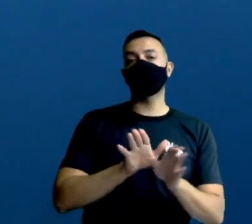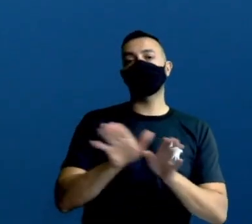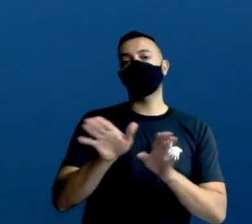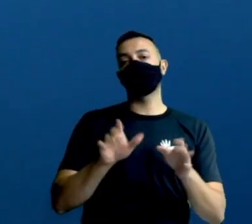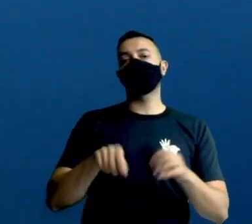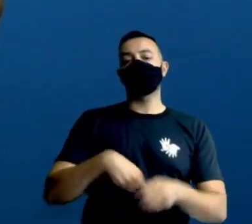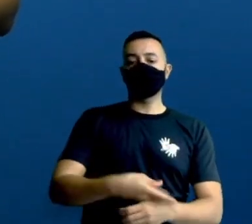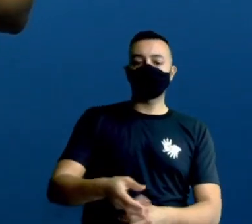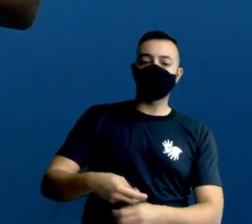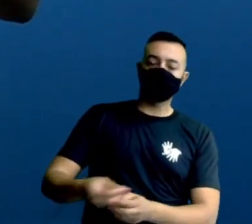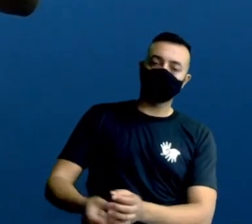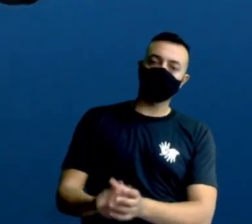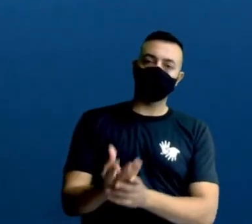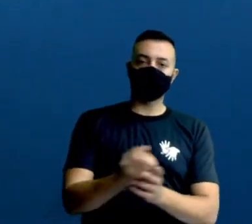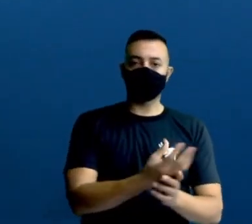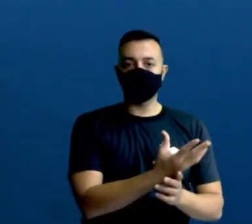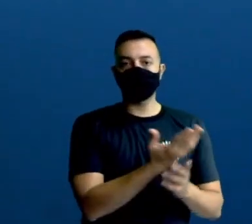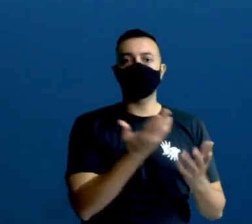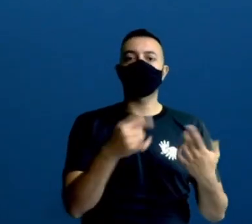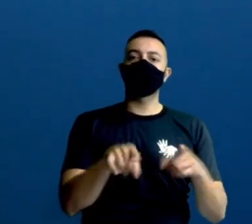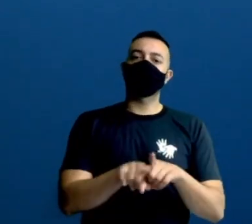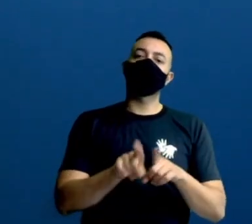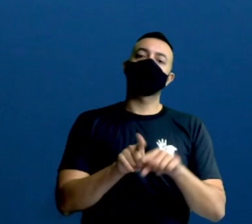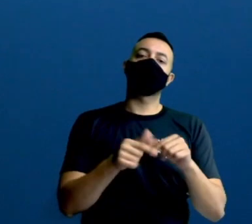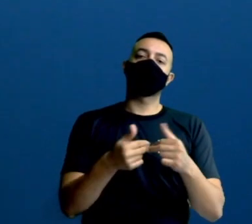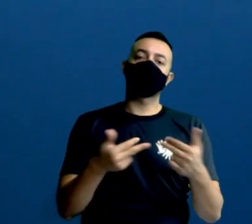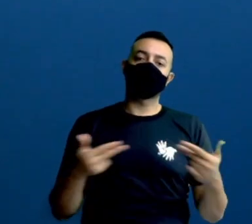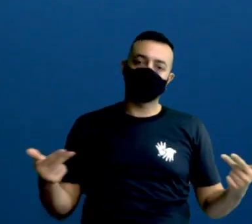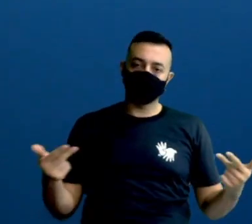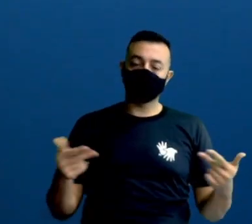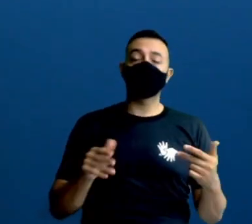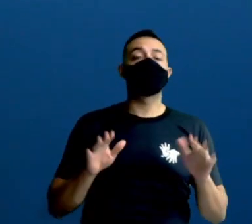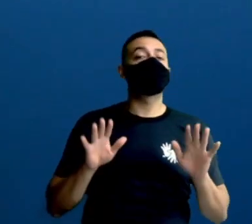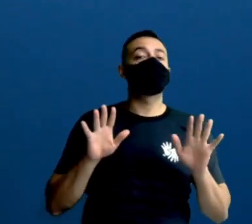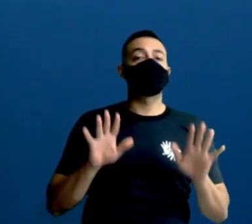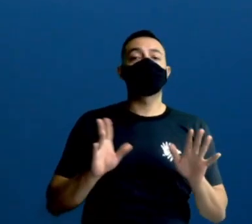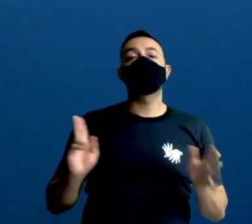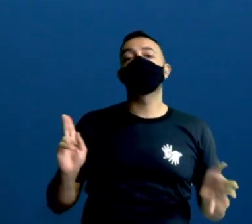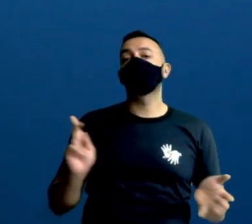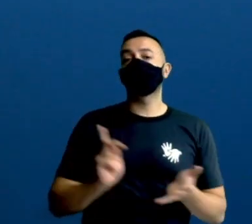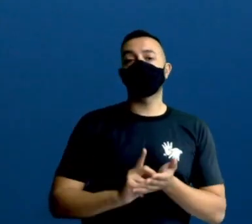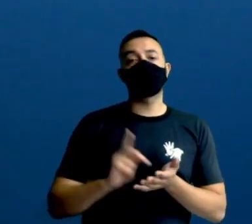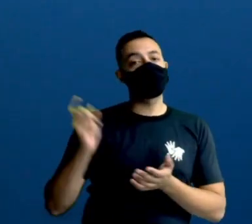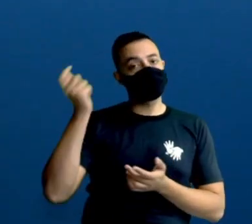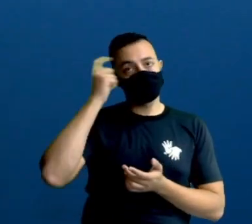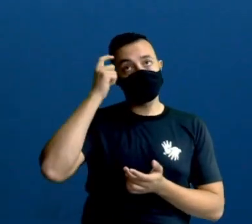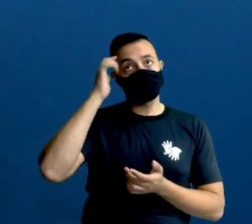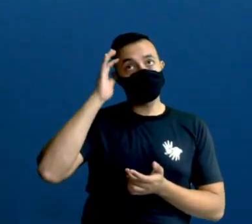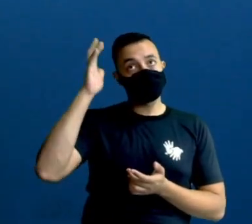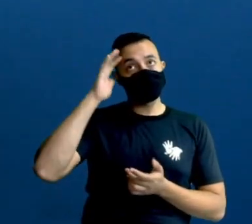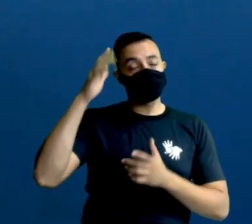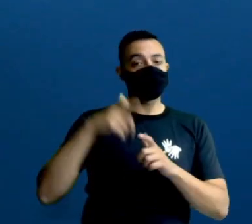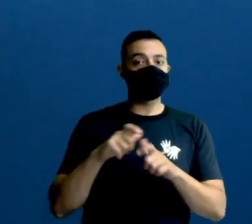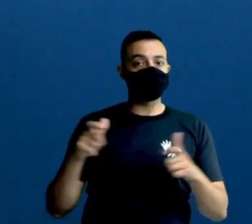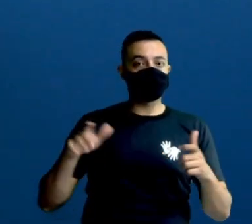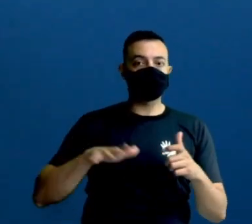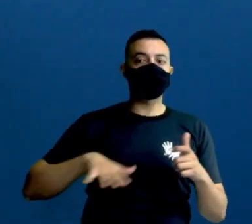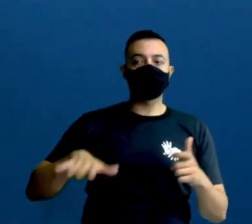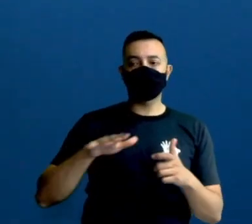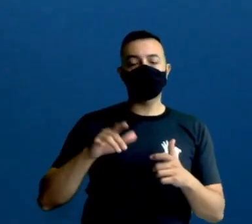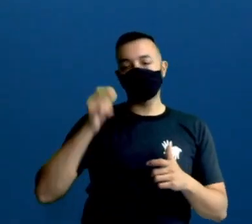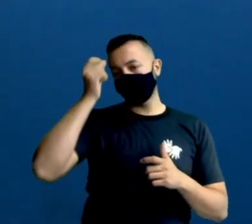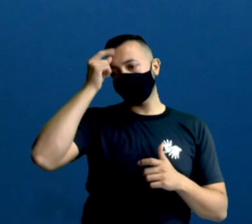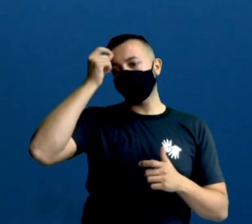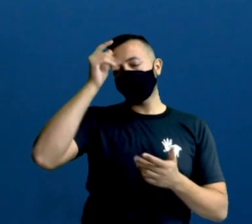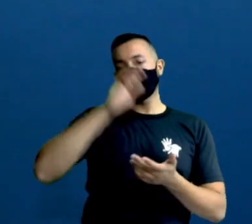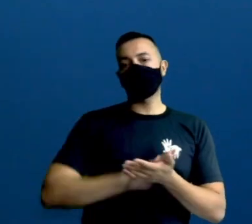às plantações, a entrega das mercadorias, mas não de fato pensando no crescimento da nação, porque aqui não tinha ideia